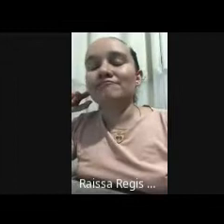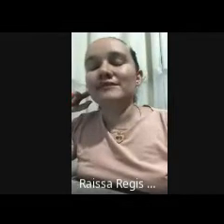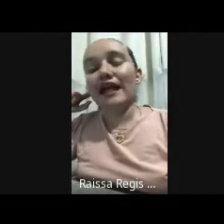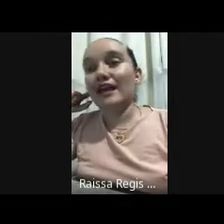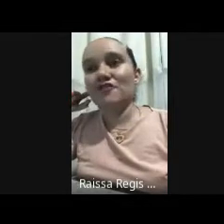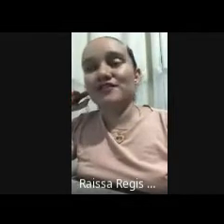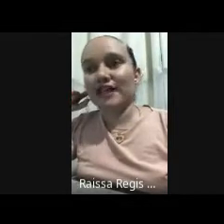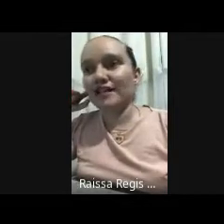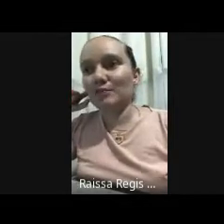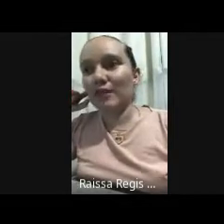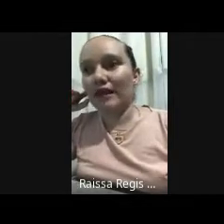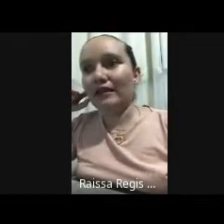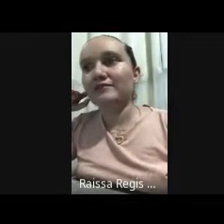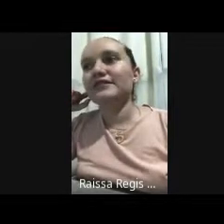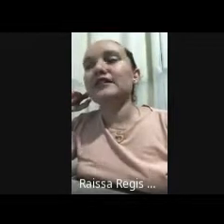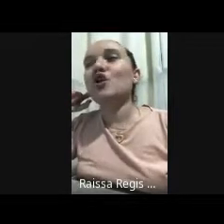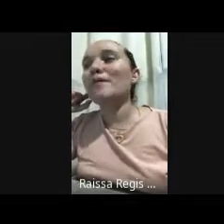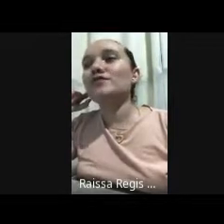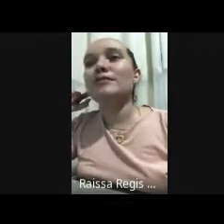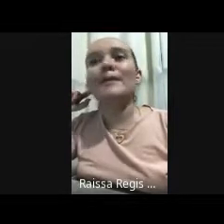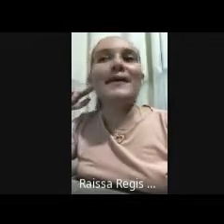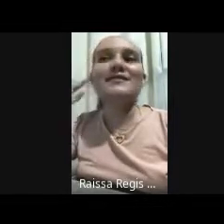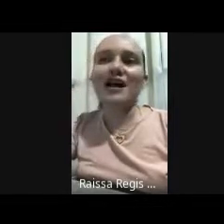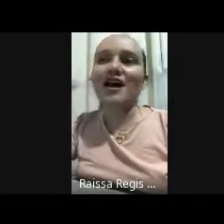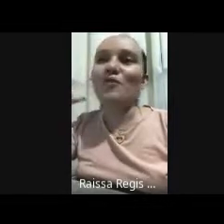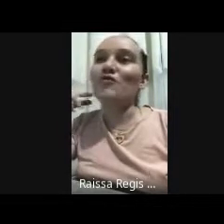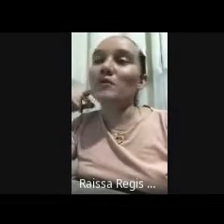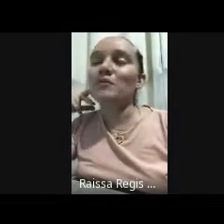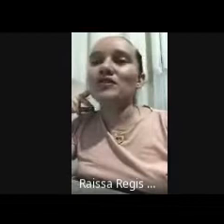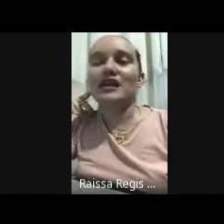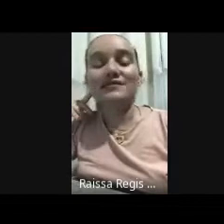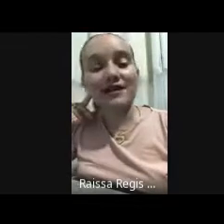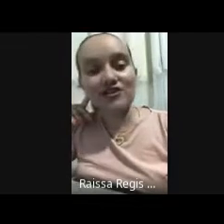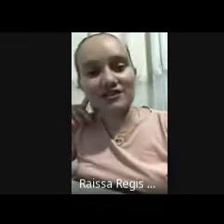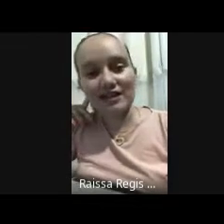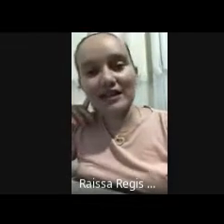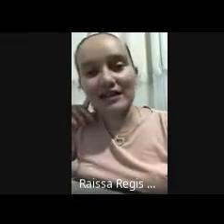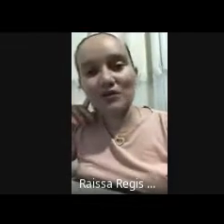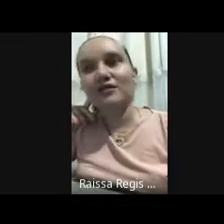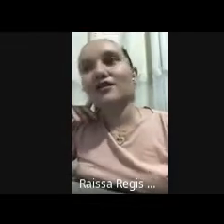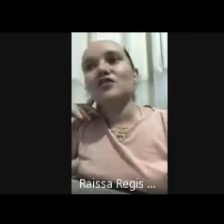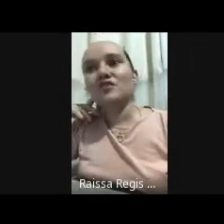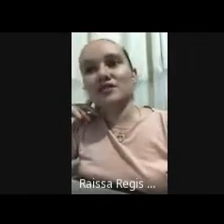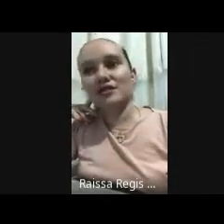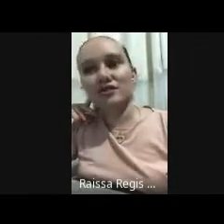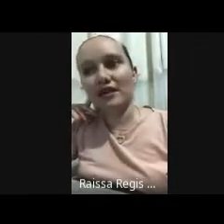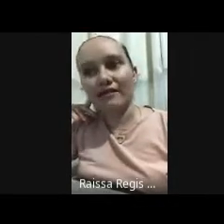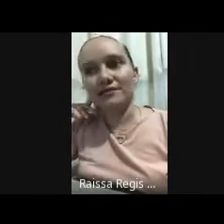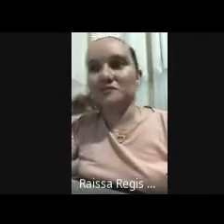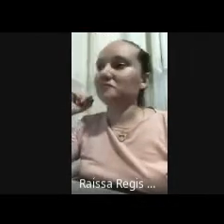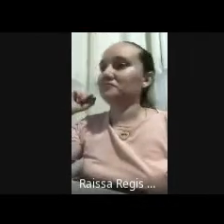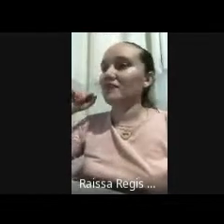Ele era francês também e começou também a pensar uma forma que poderia ser registrada a língua francesa